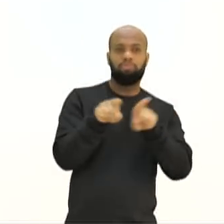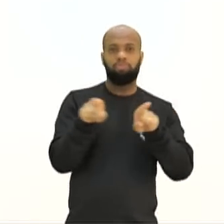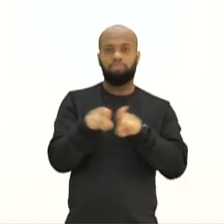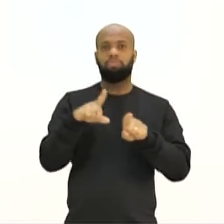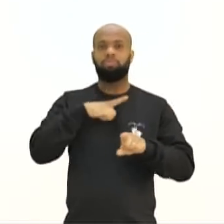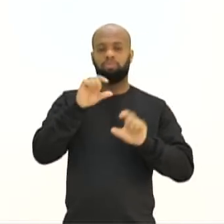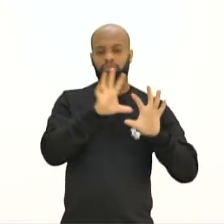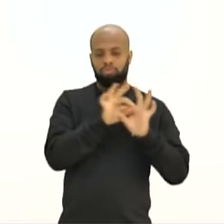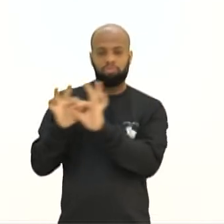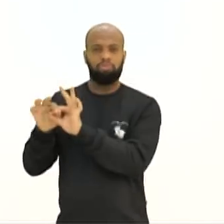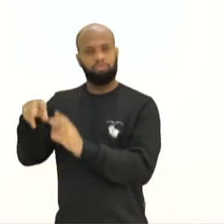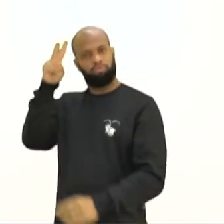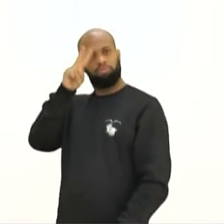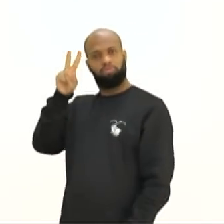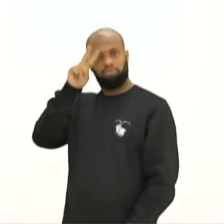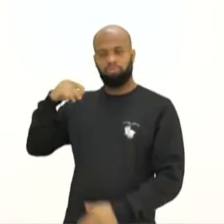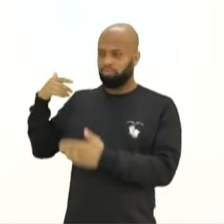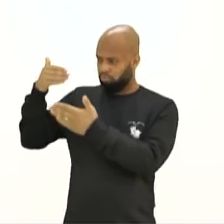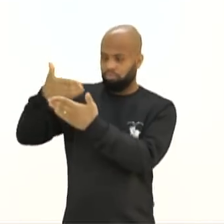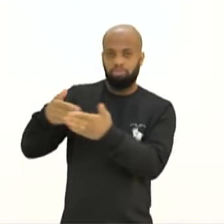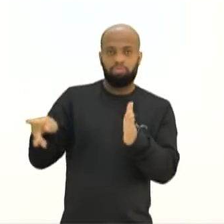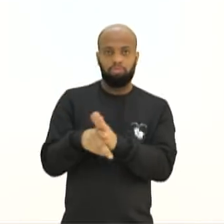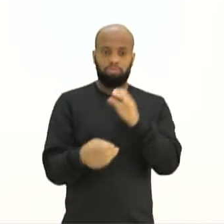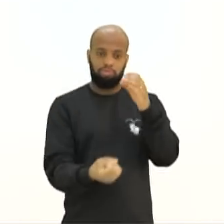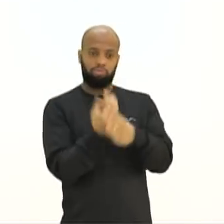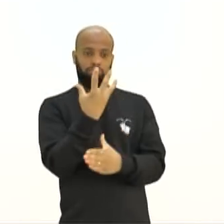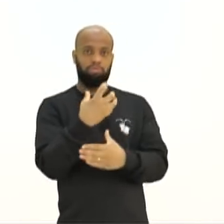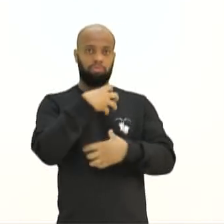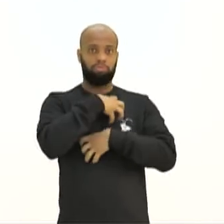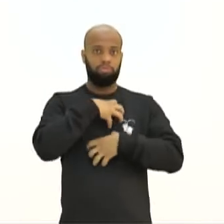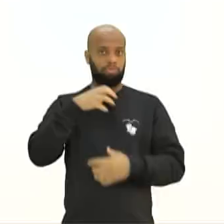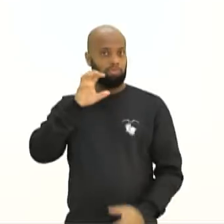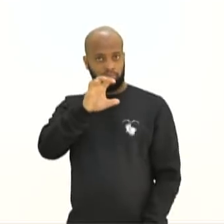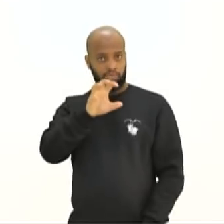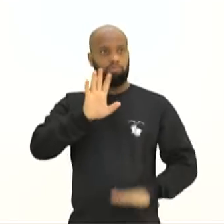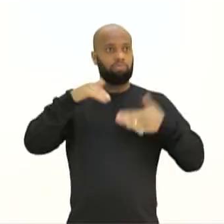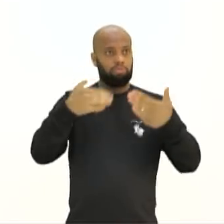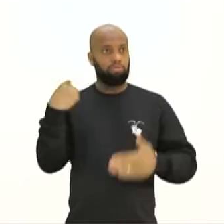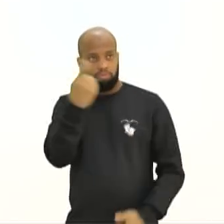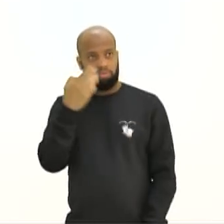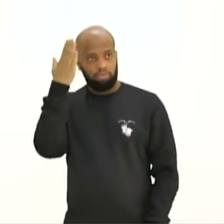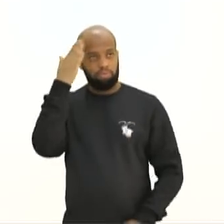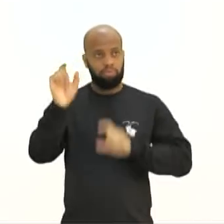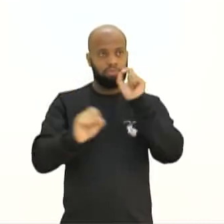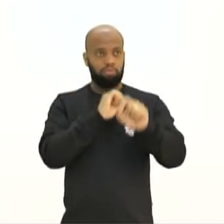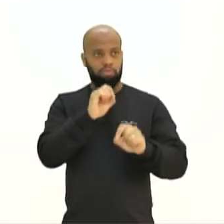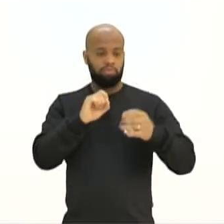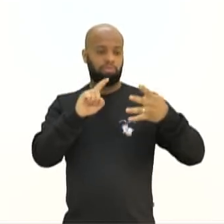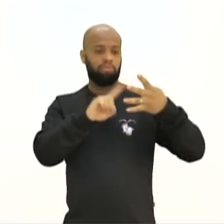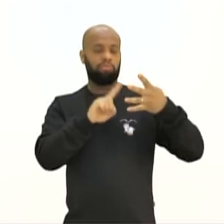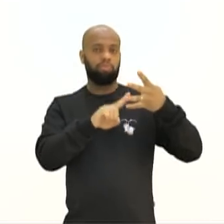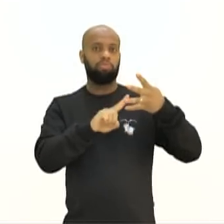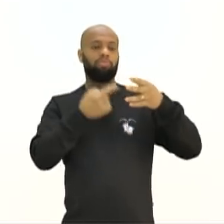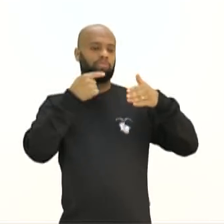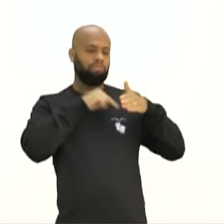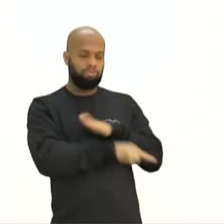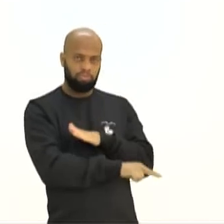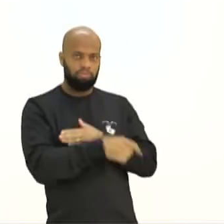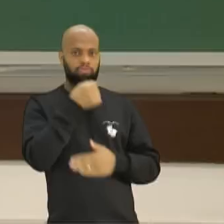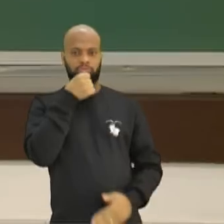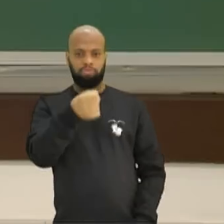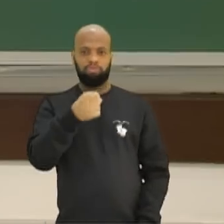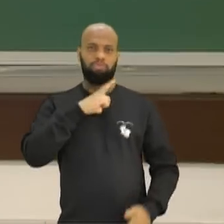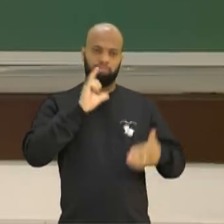um contexto meio histórico da criação dessas plataformas. Então, a gente sabe que a reportagem ela é mais